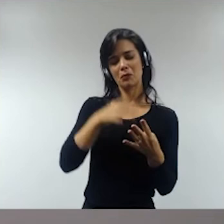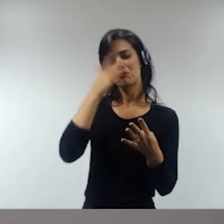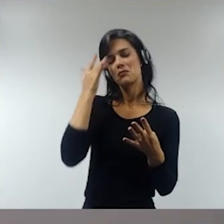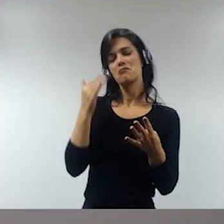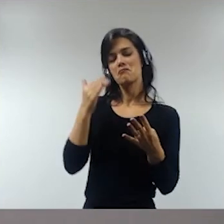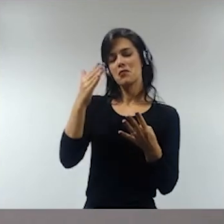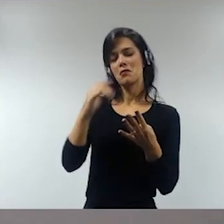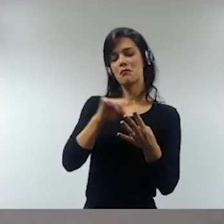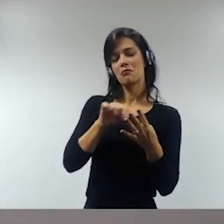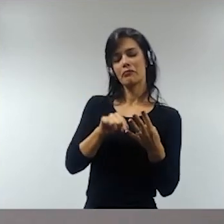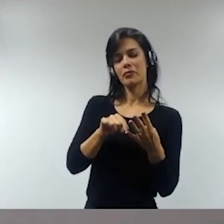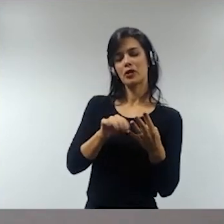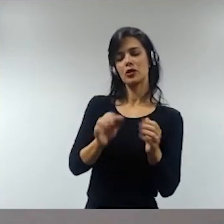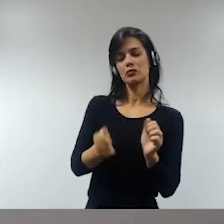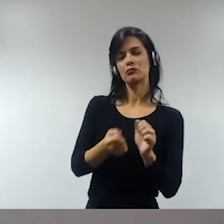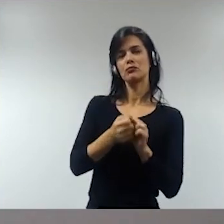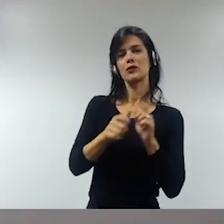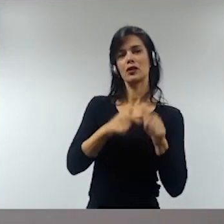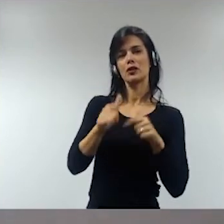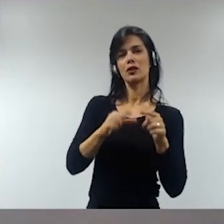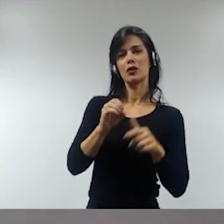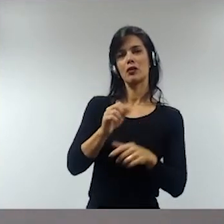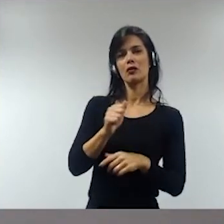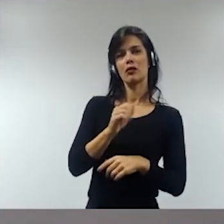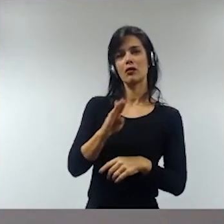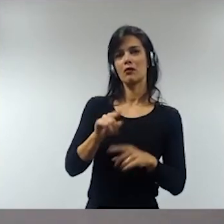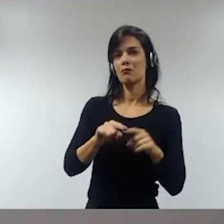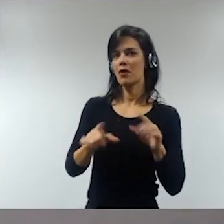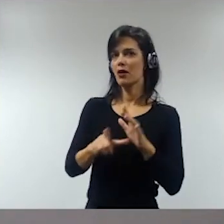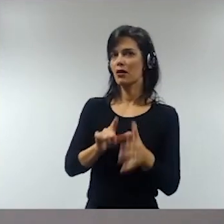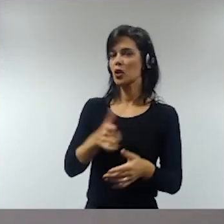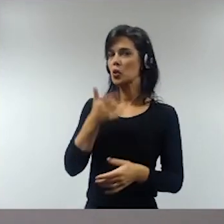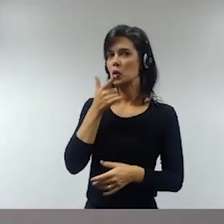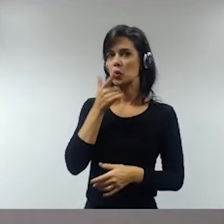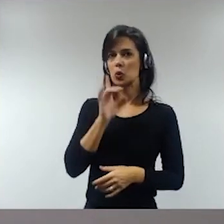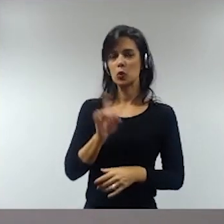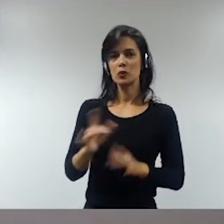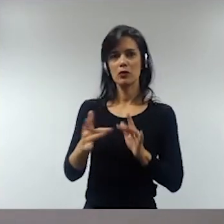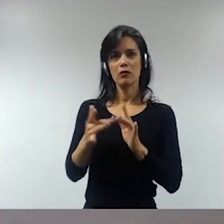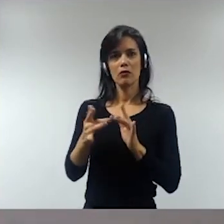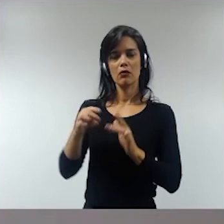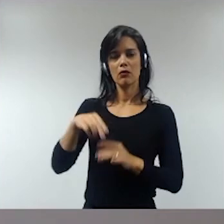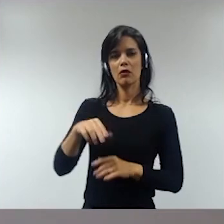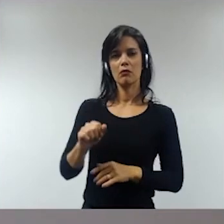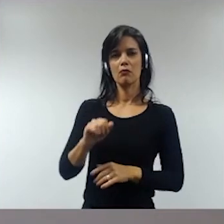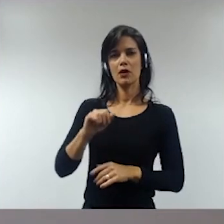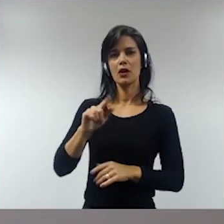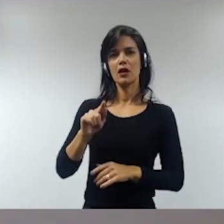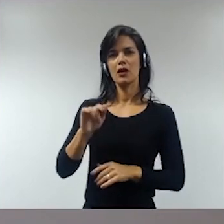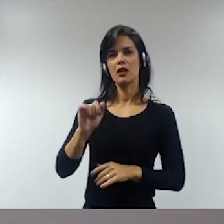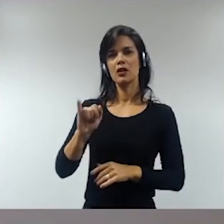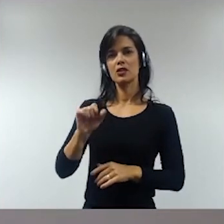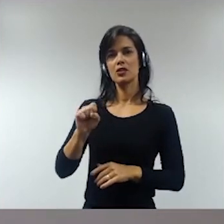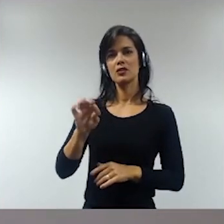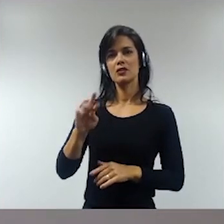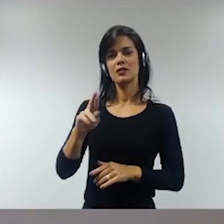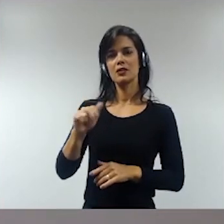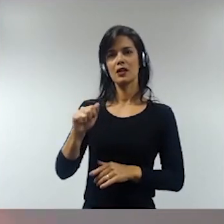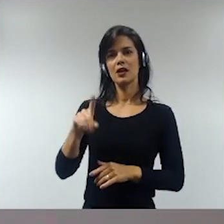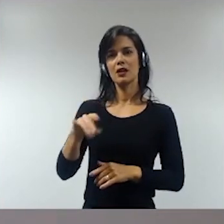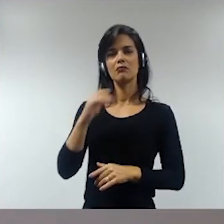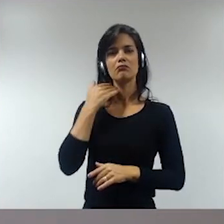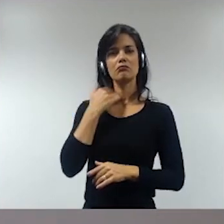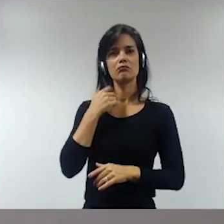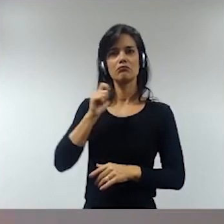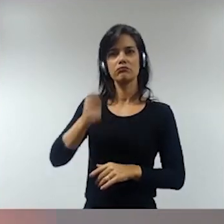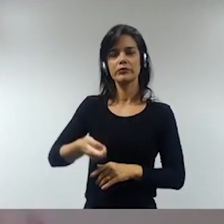nós sequer conseguia acessar o magistrado. Eu, por exemplo, uma fala que me irrita profundamente, eu aqui